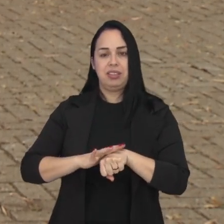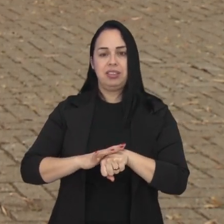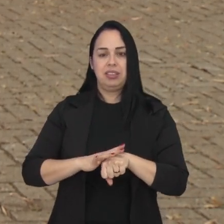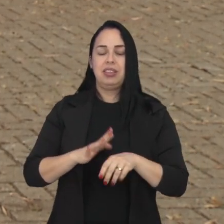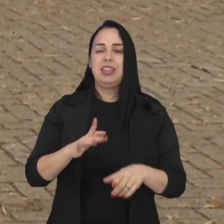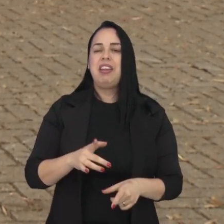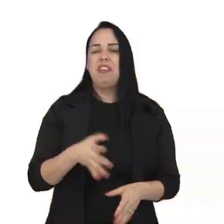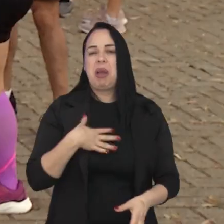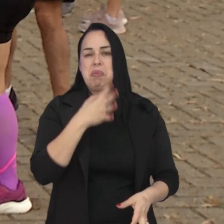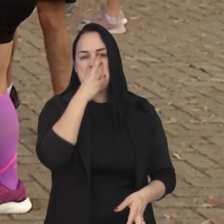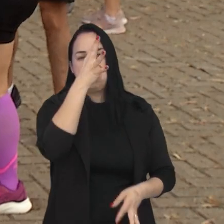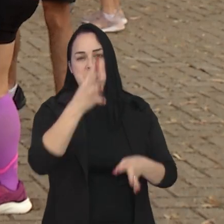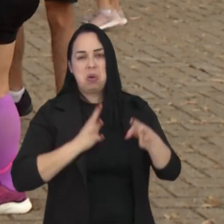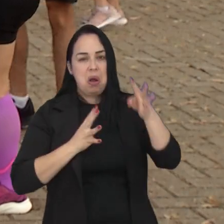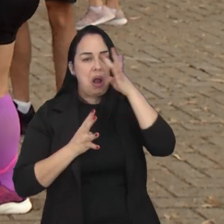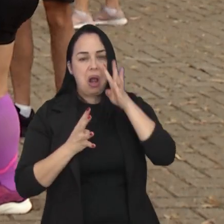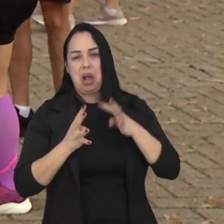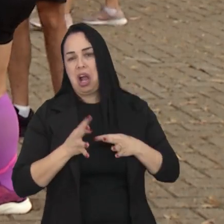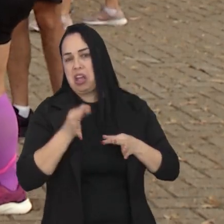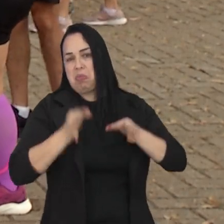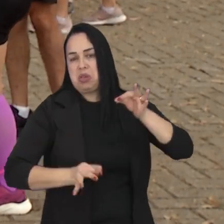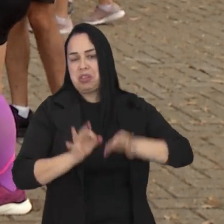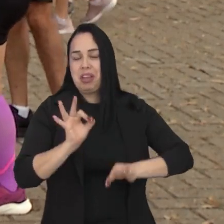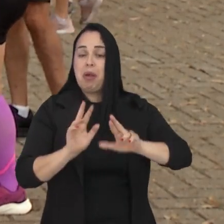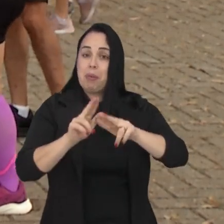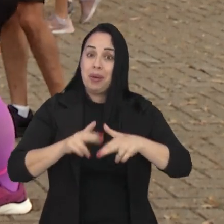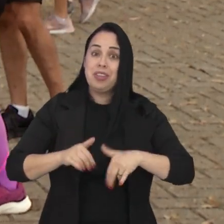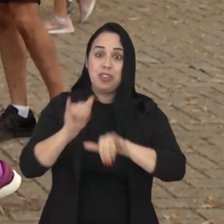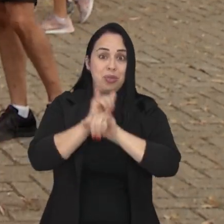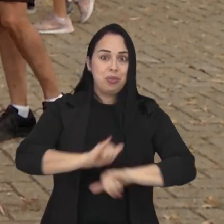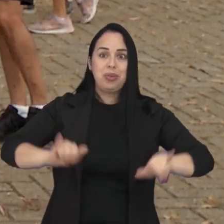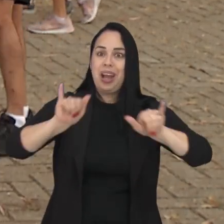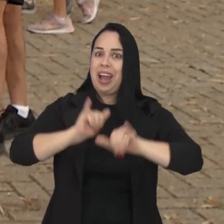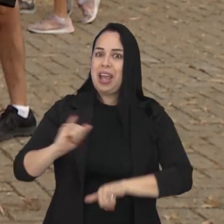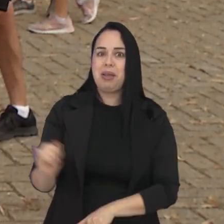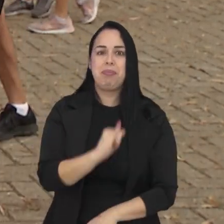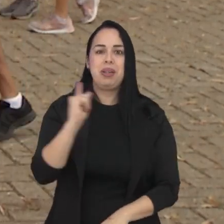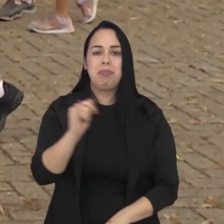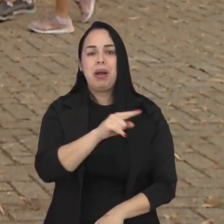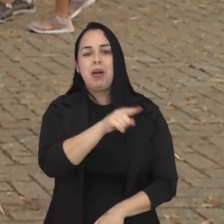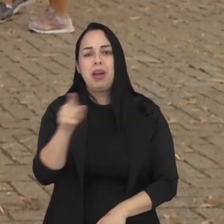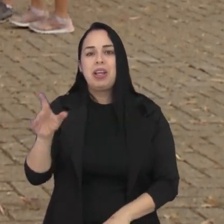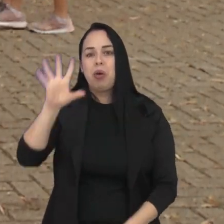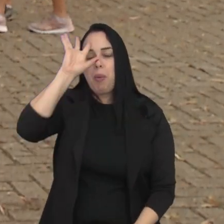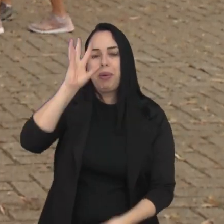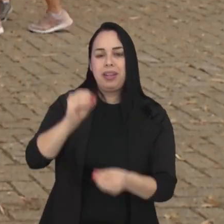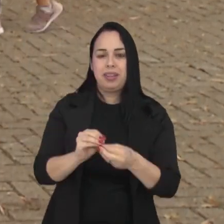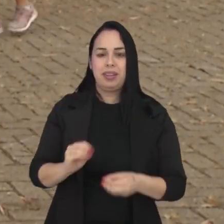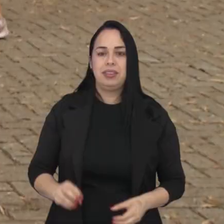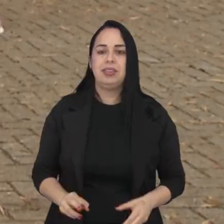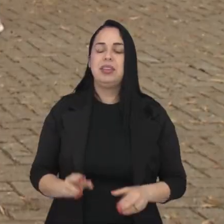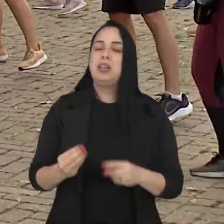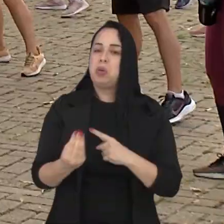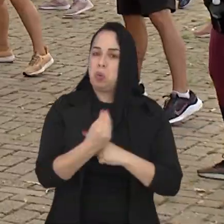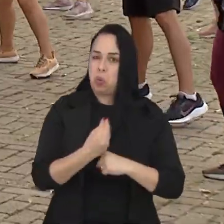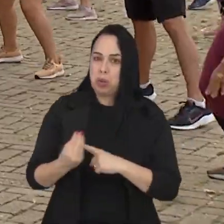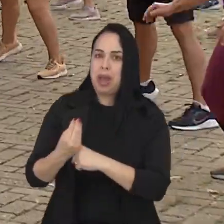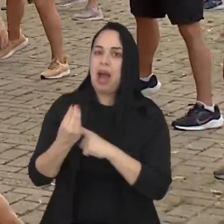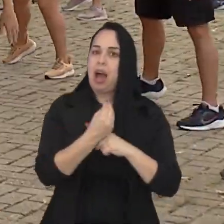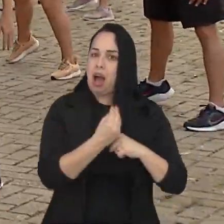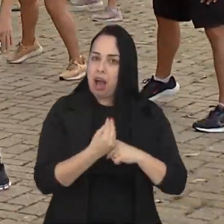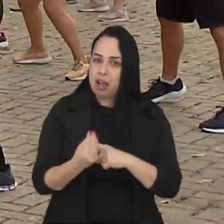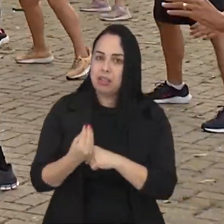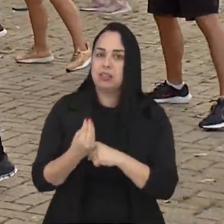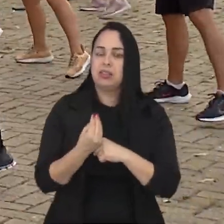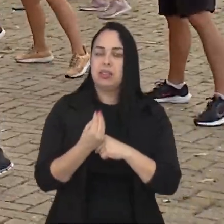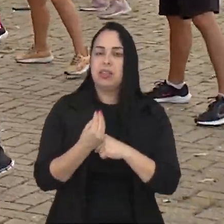vou ficar pegando a doença e aí elas acabam te julgando assim então é importante poder divulgar e as pessoas entenderem um pouquinho mantendo os